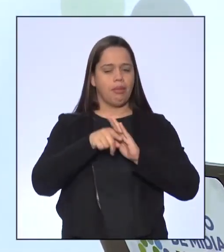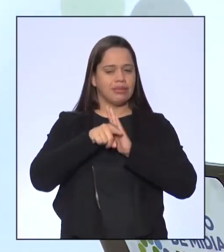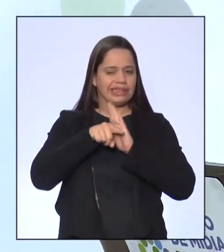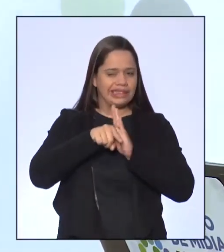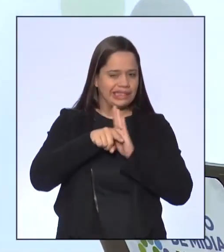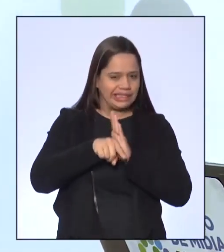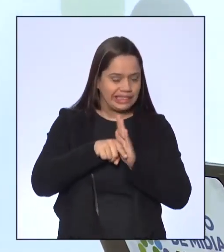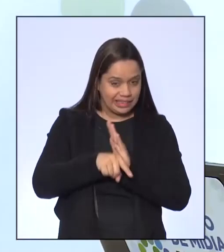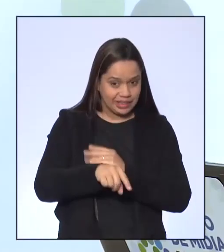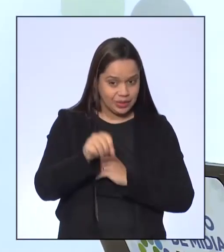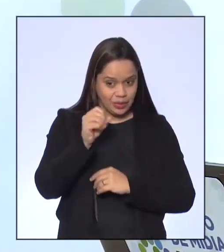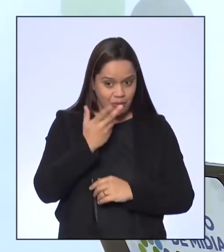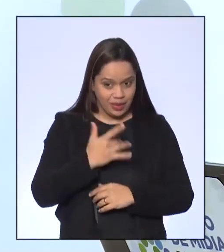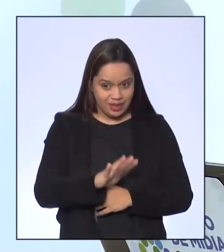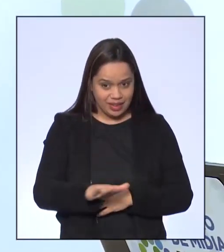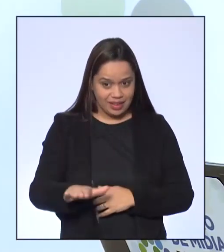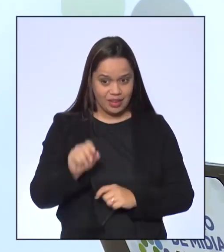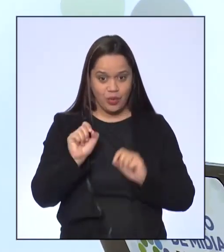para a gente conseguir